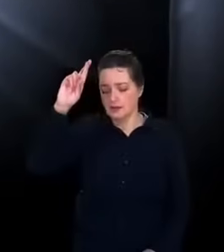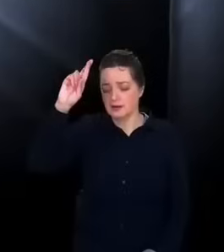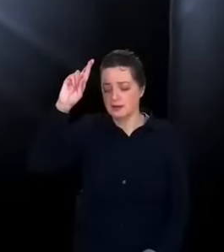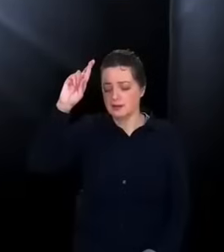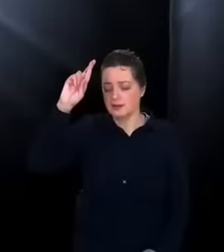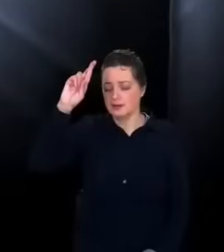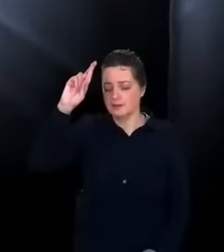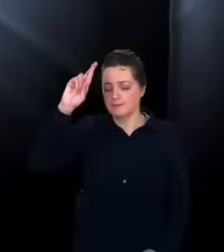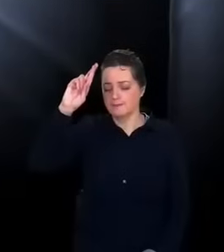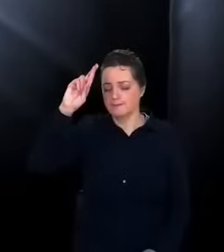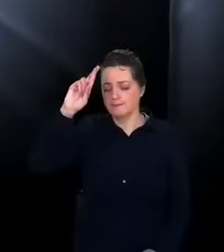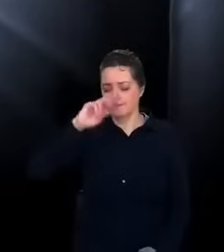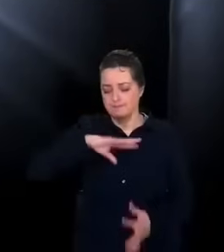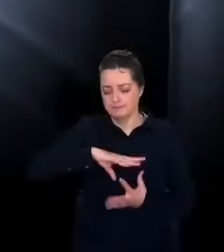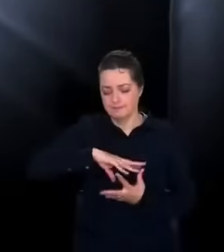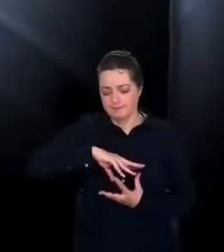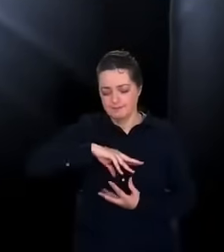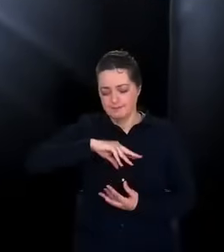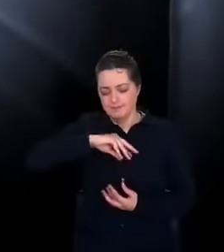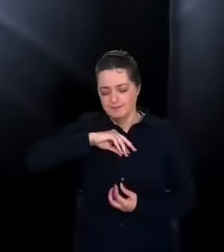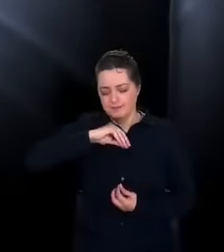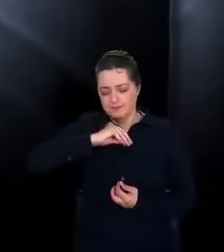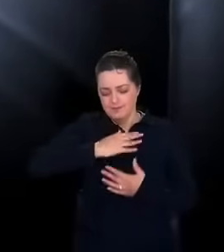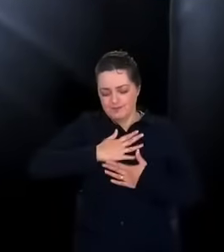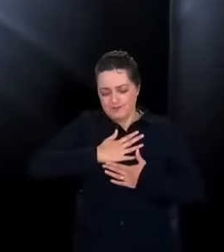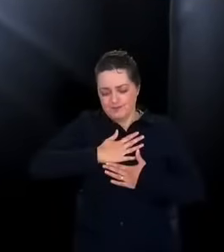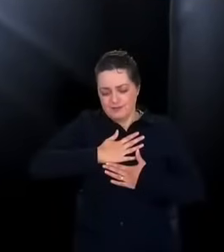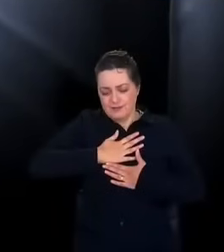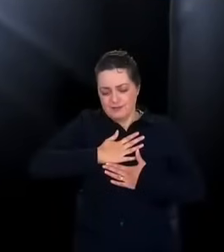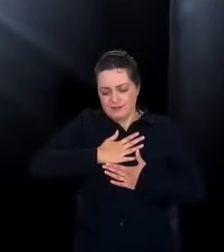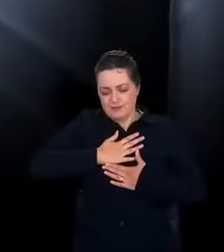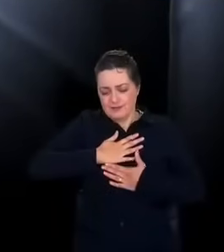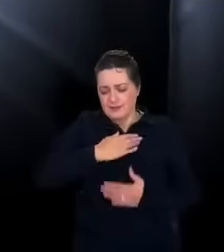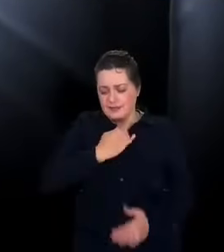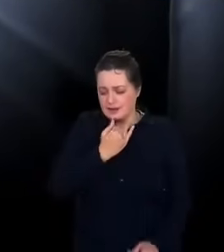Senhor, a minha alma está tão triste.